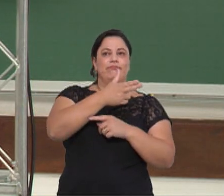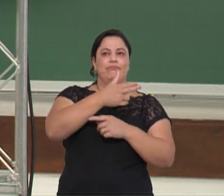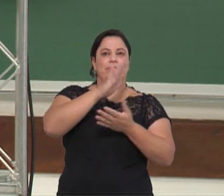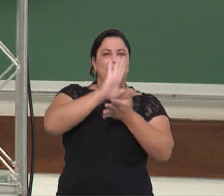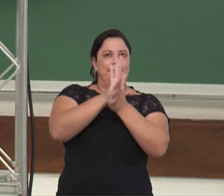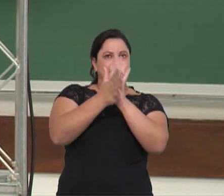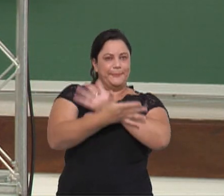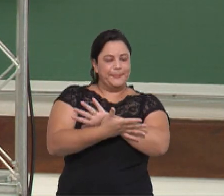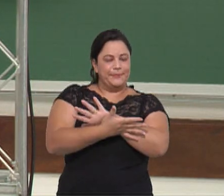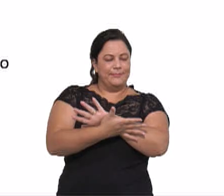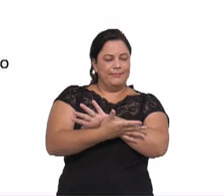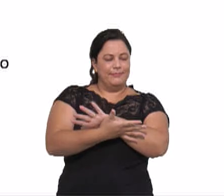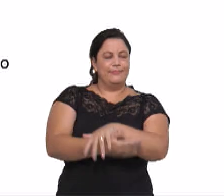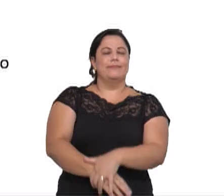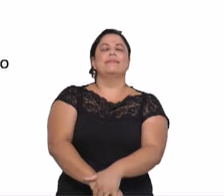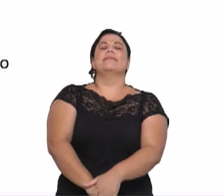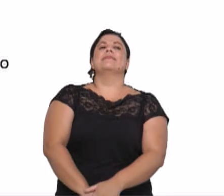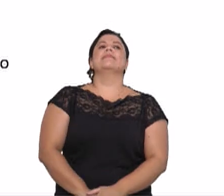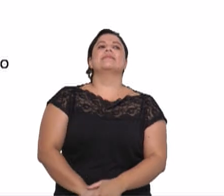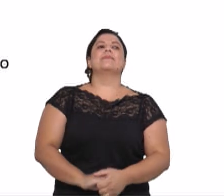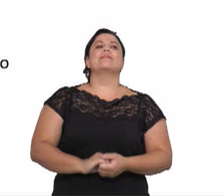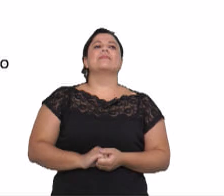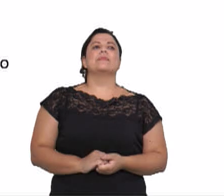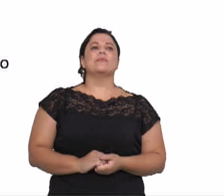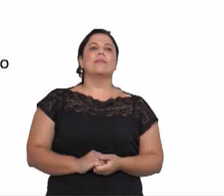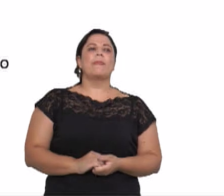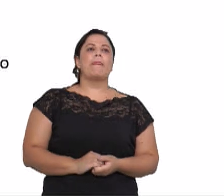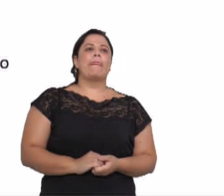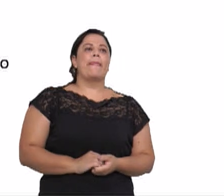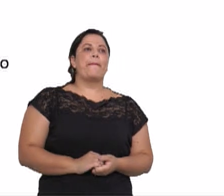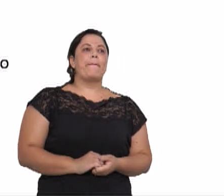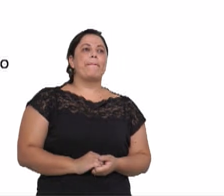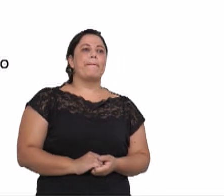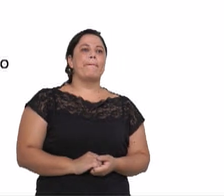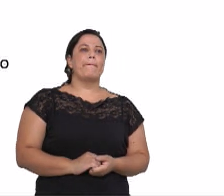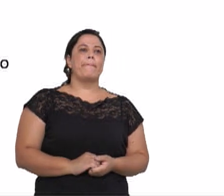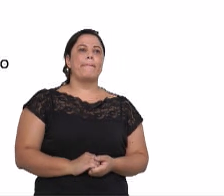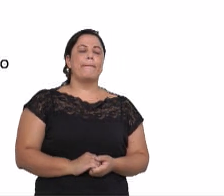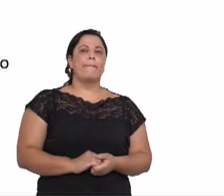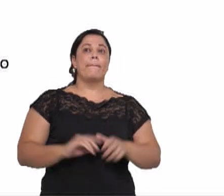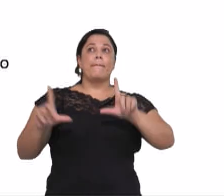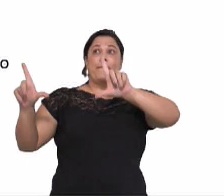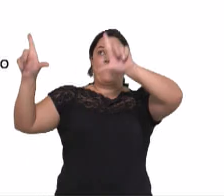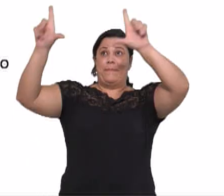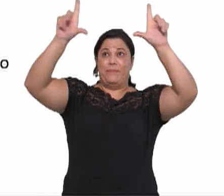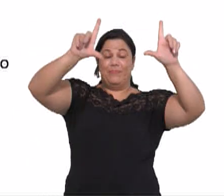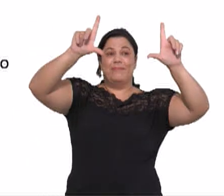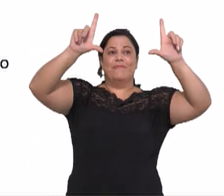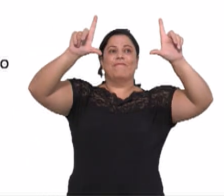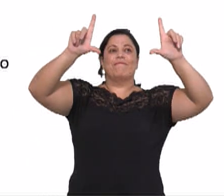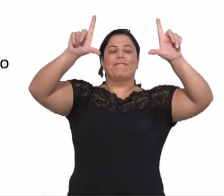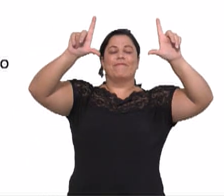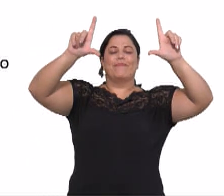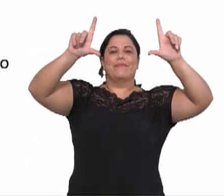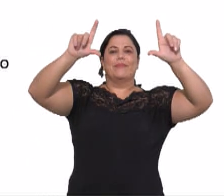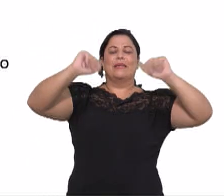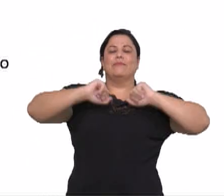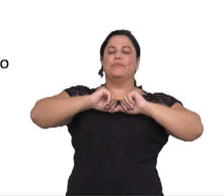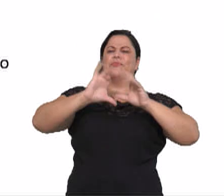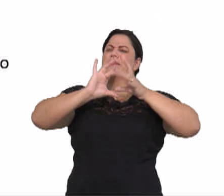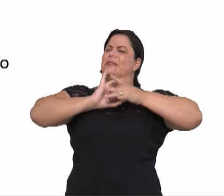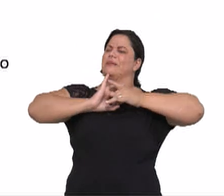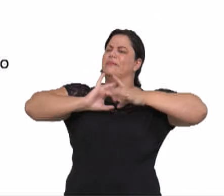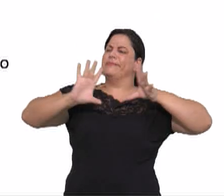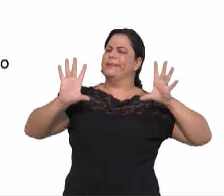Liberdade guiando o povo. É um quadro, né, pintado posteriormente, mais ou menos uns 50 anos